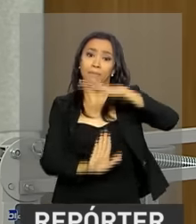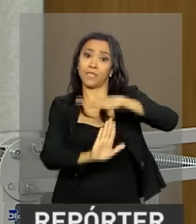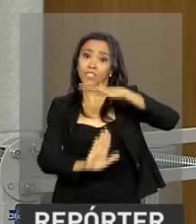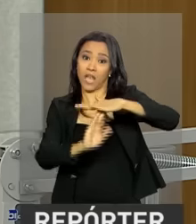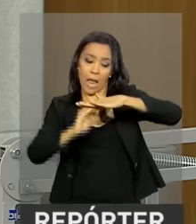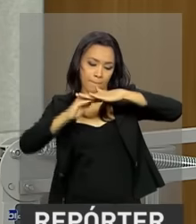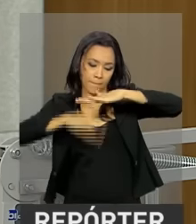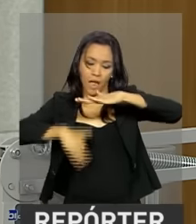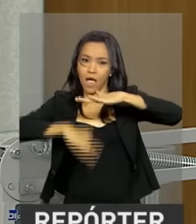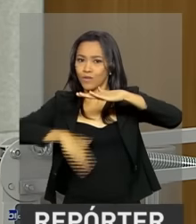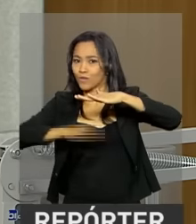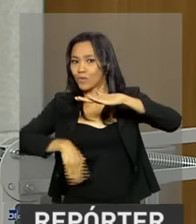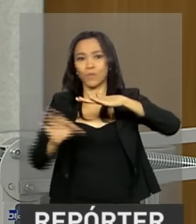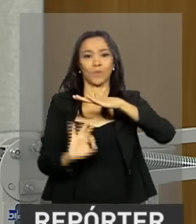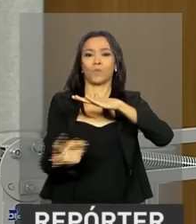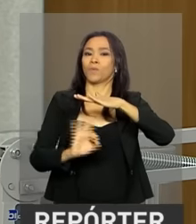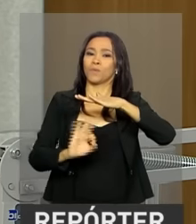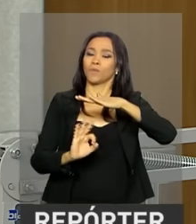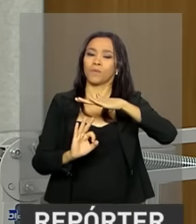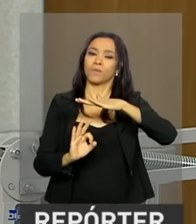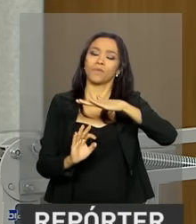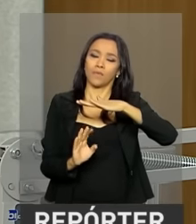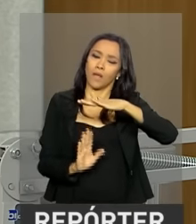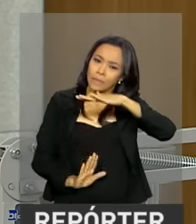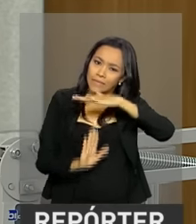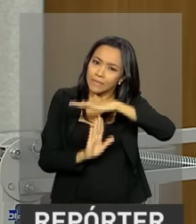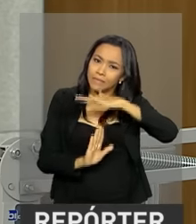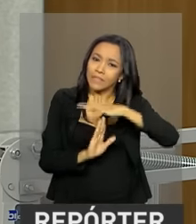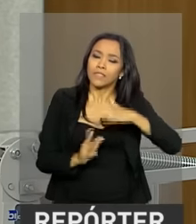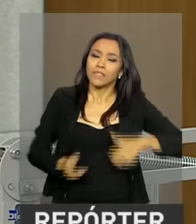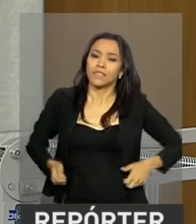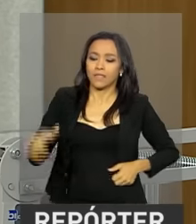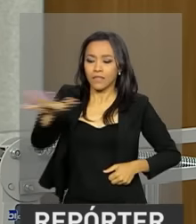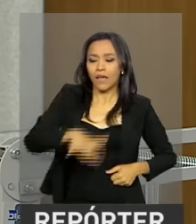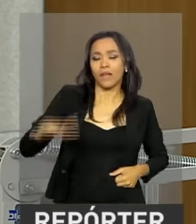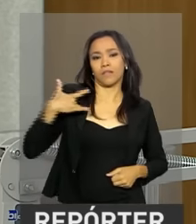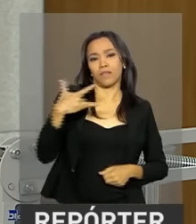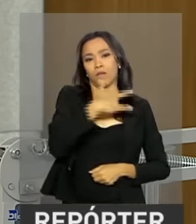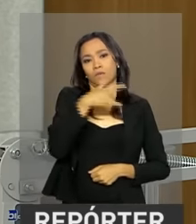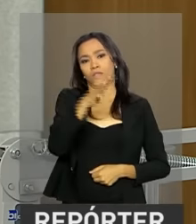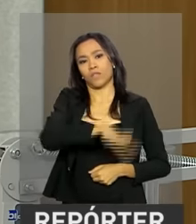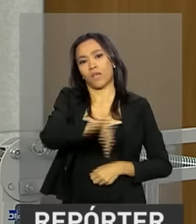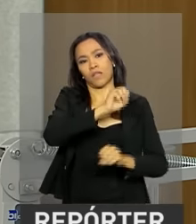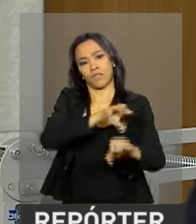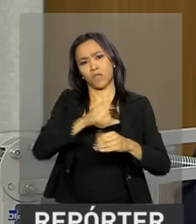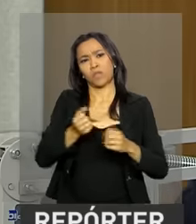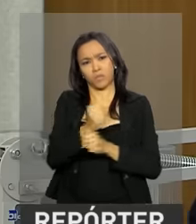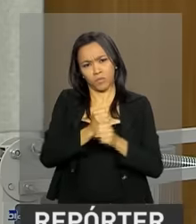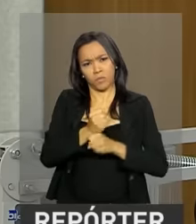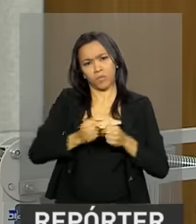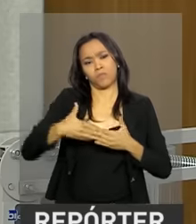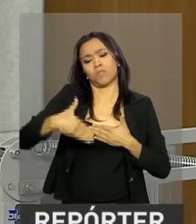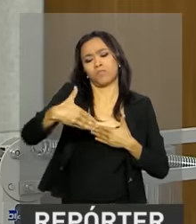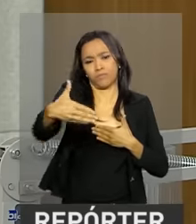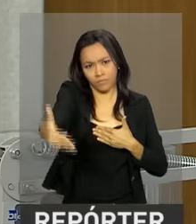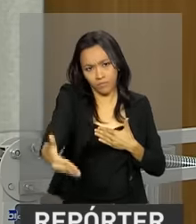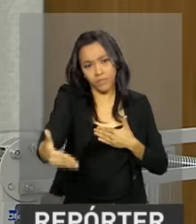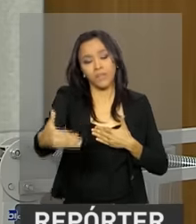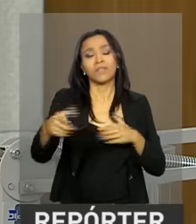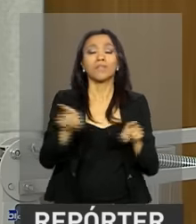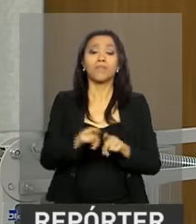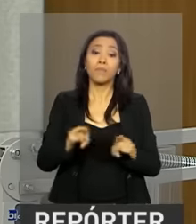abaixo do que isso de eh despesas e investimento em saúde e educação para os próximos anos e evidentemente